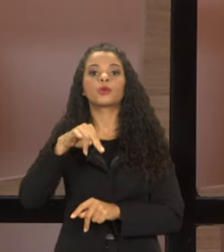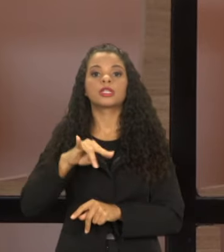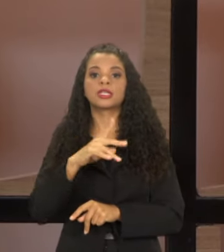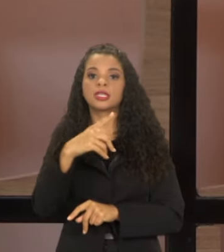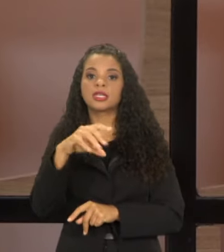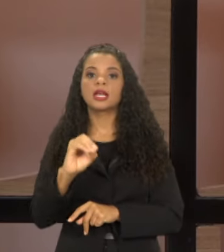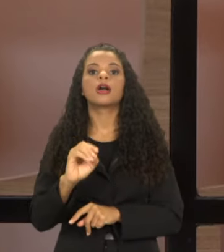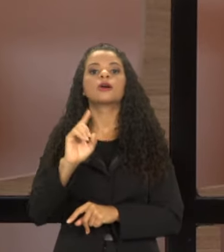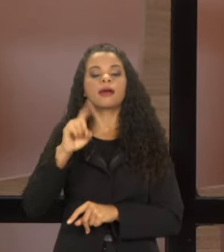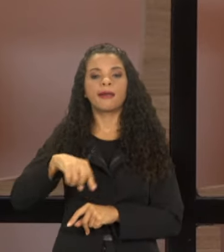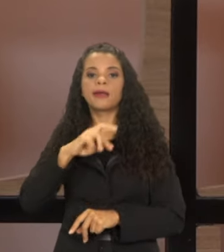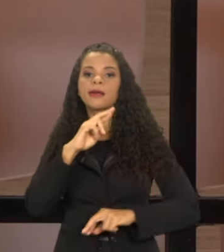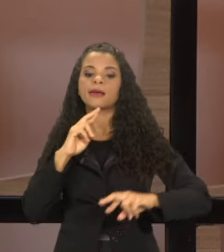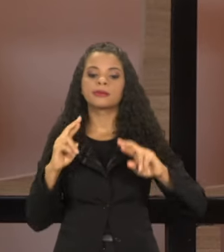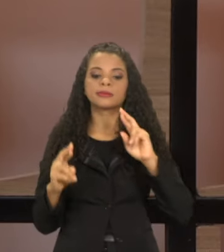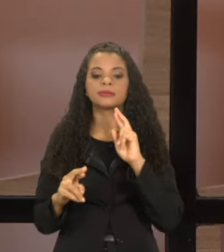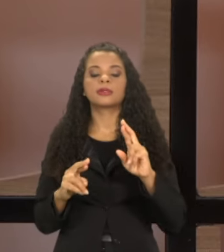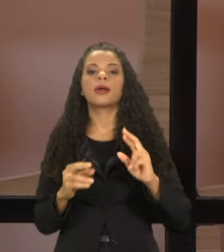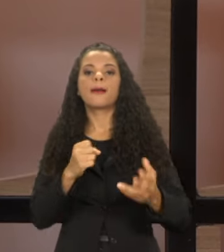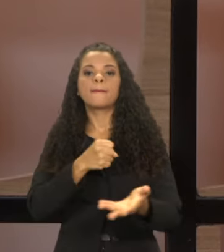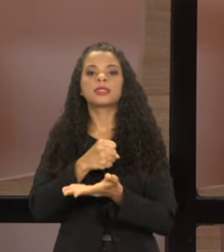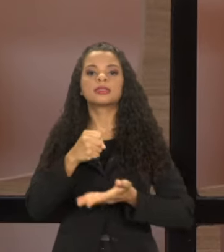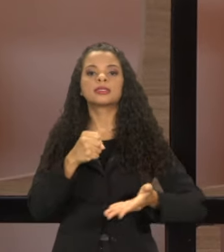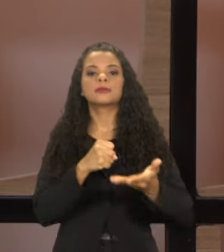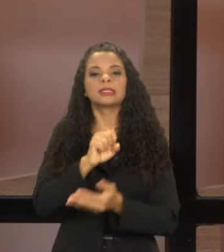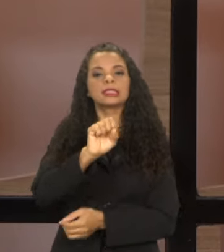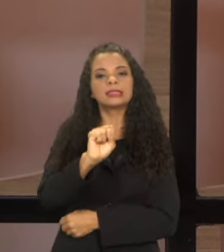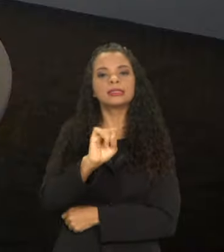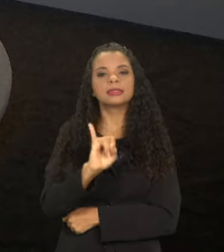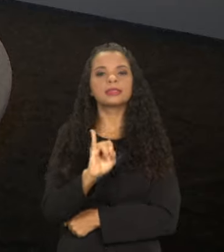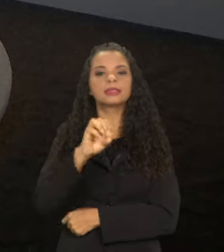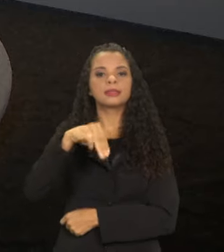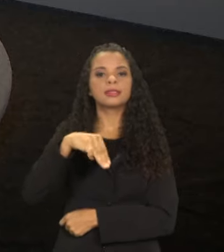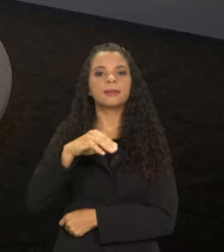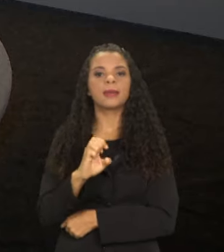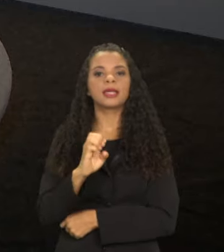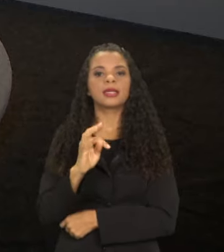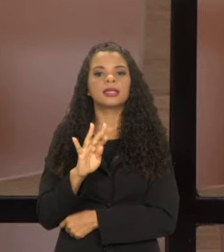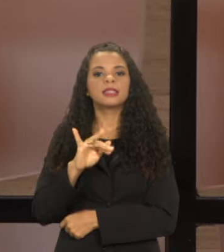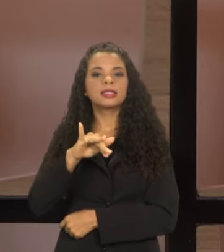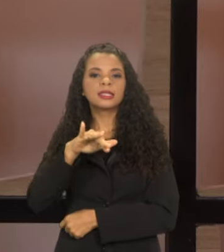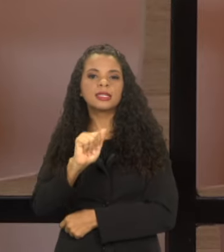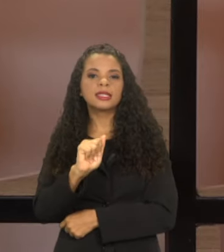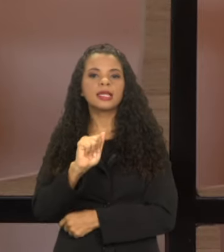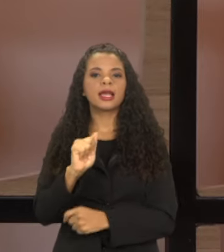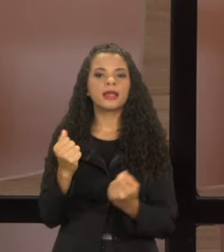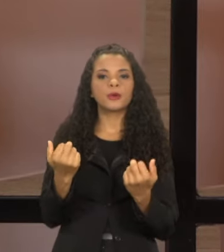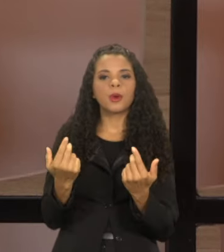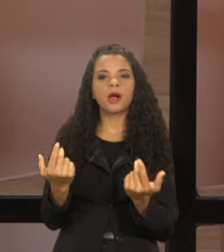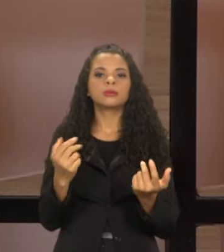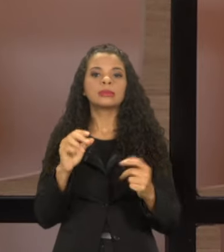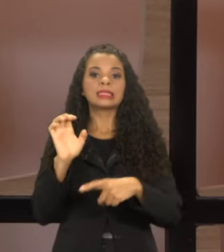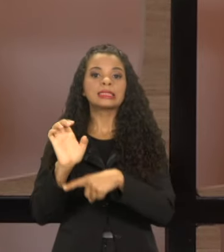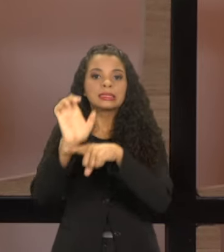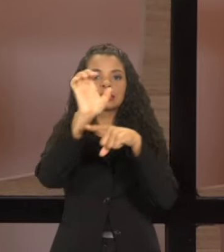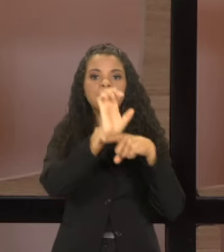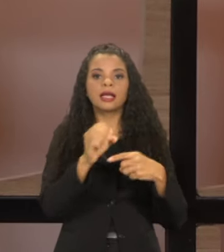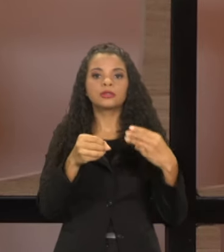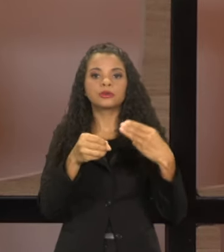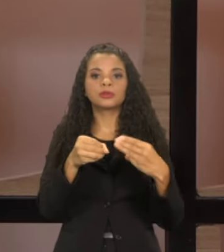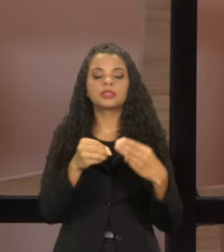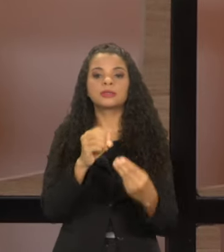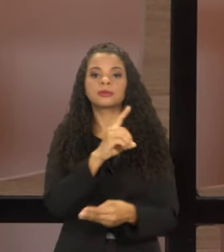replicado também pelo princípio da simetria que a gente fala, como se fosse um espelhamento nos estados, nos municípios e no Distrito